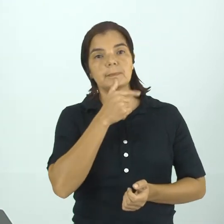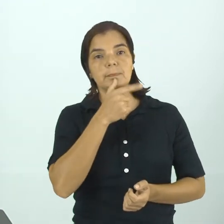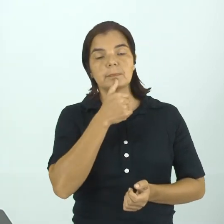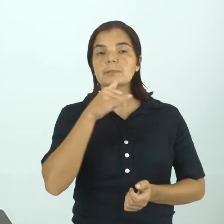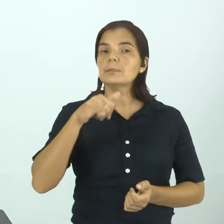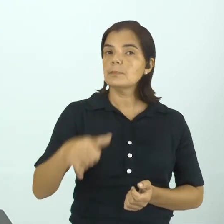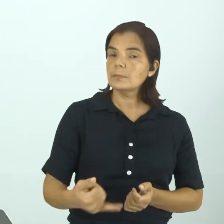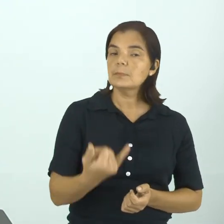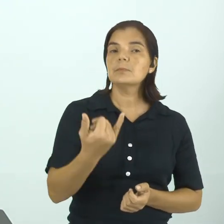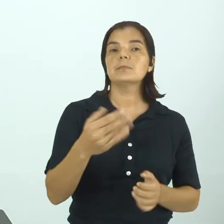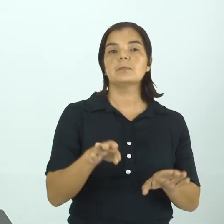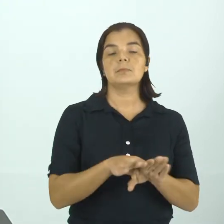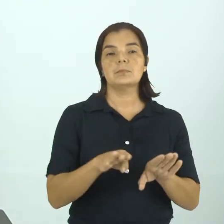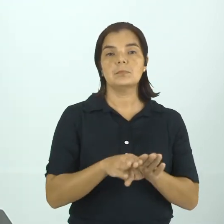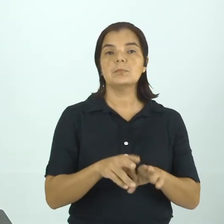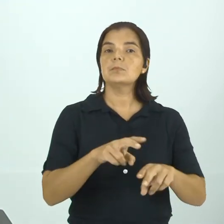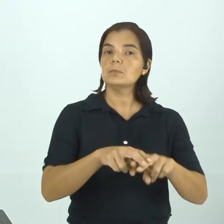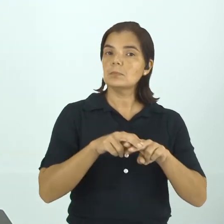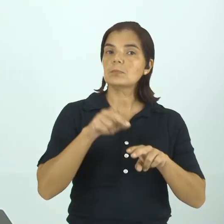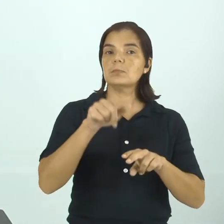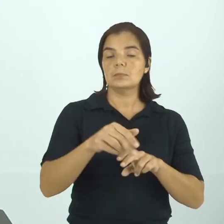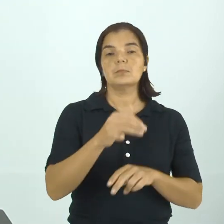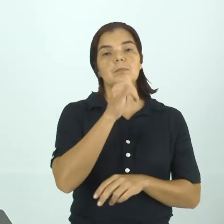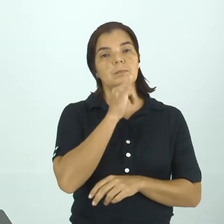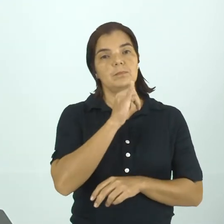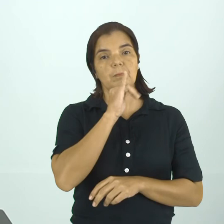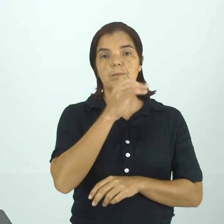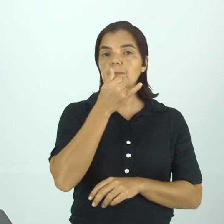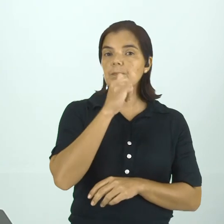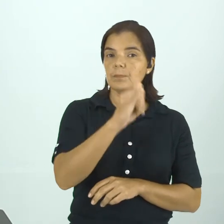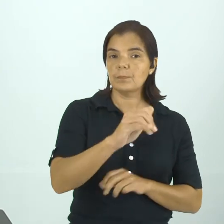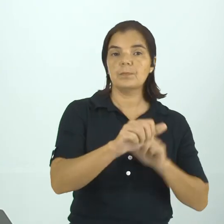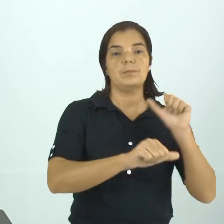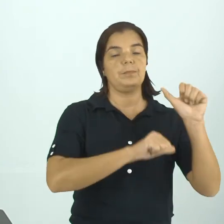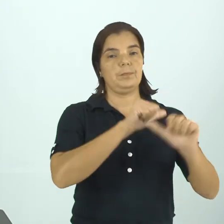ela pode ser reaproveitada, então por isso que é um exemplo de energia